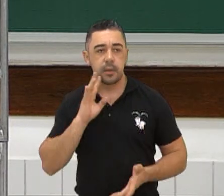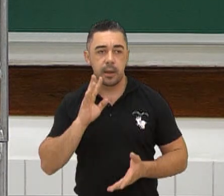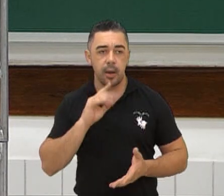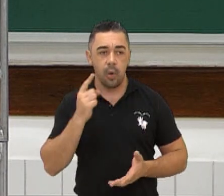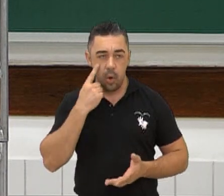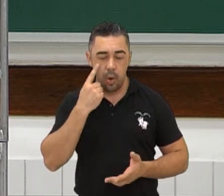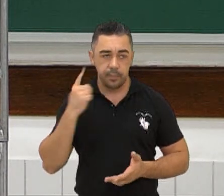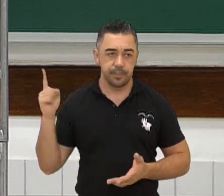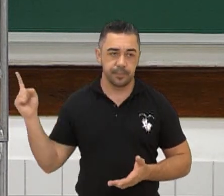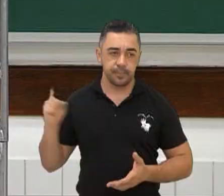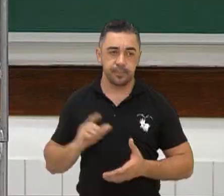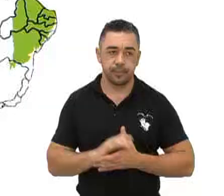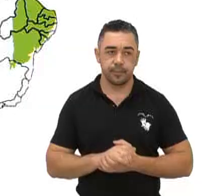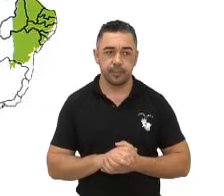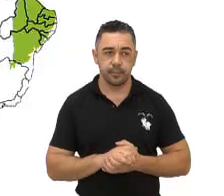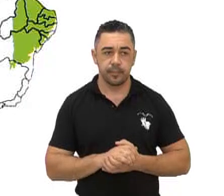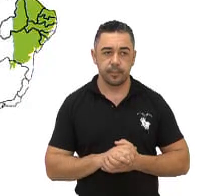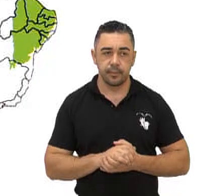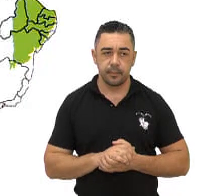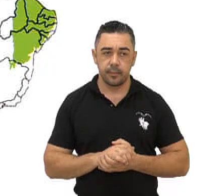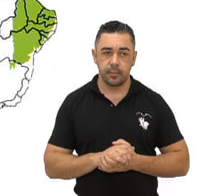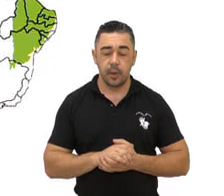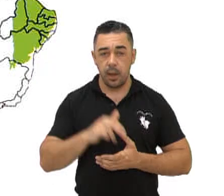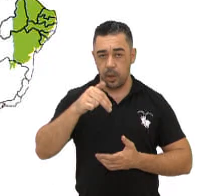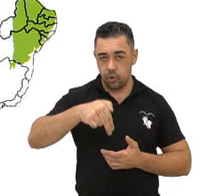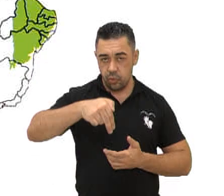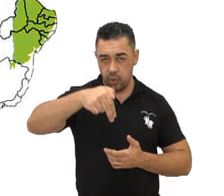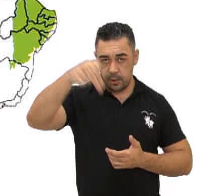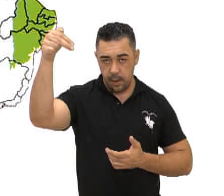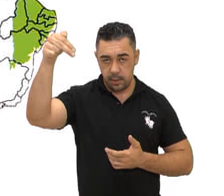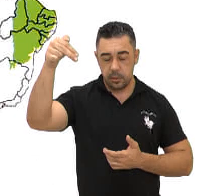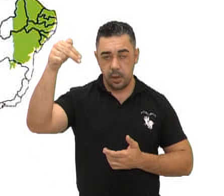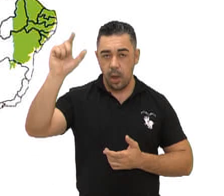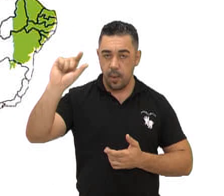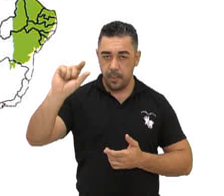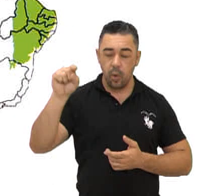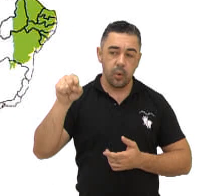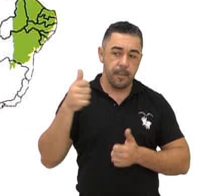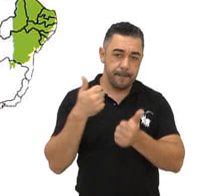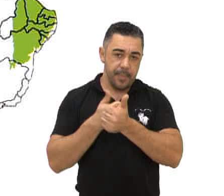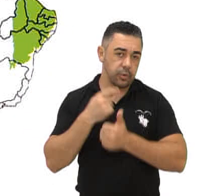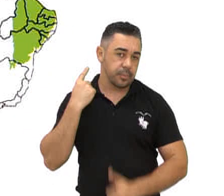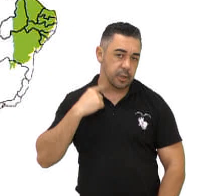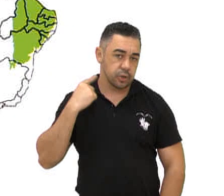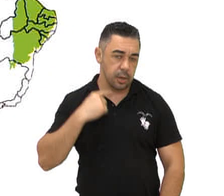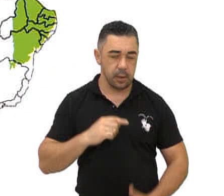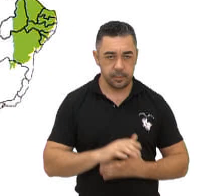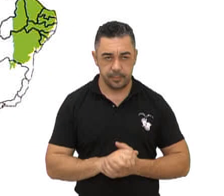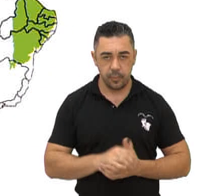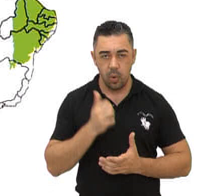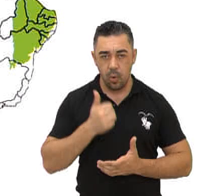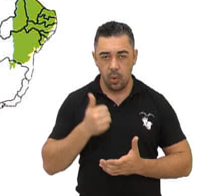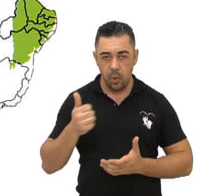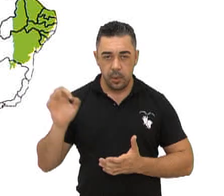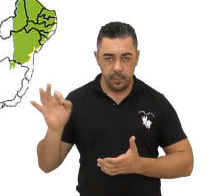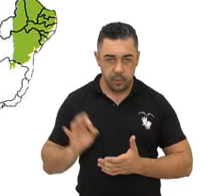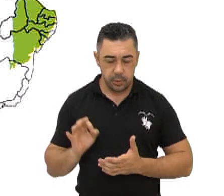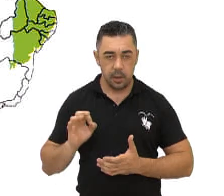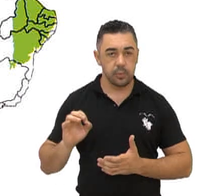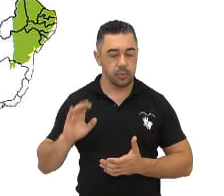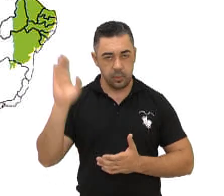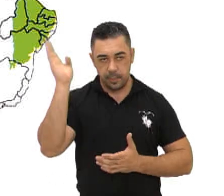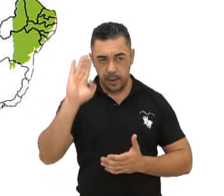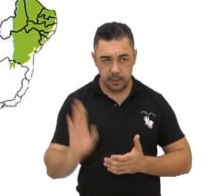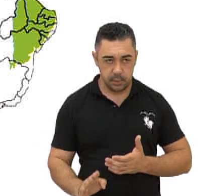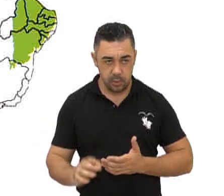só. Fica a maior parte no Nordeste, mas tem um pedacinho ali em Minas Gerais. 11% do território nacional, então você